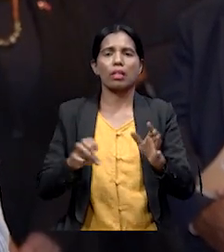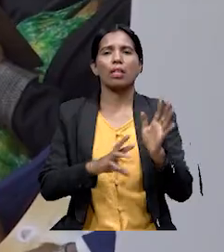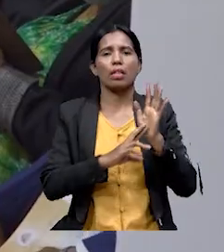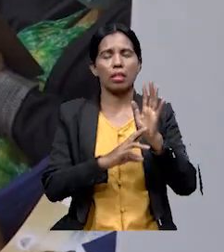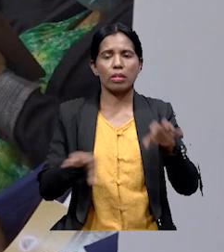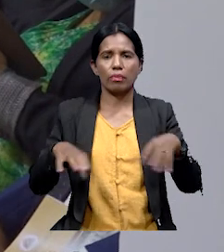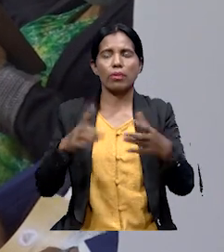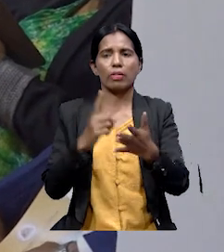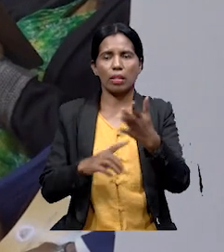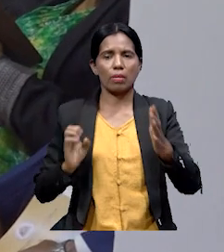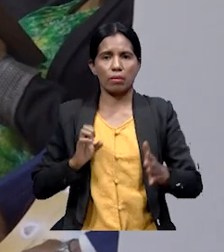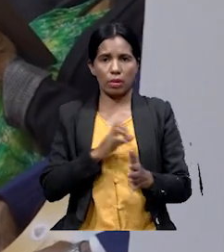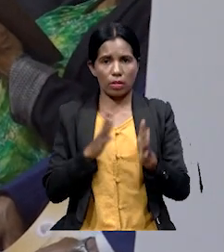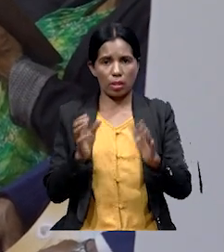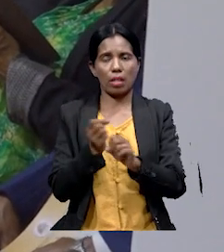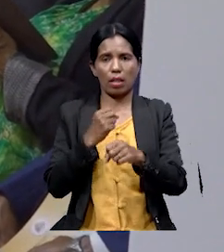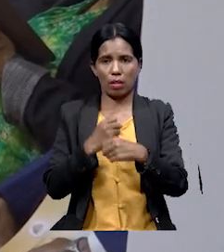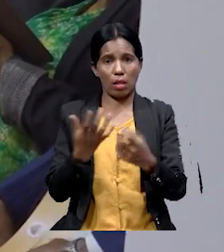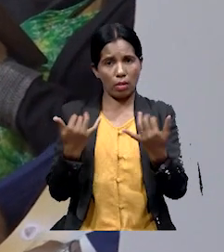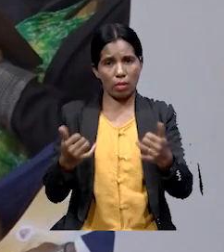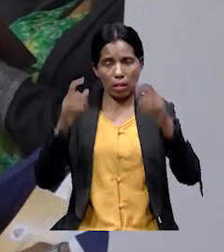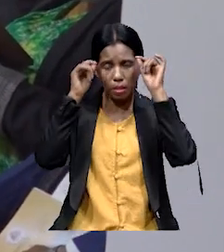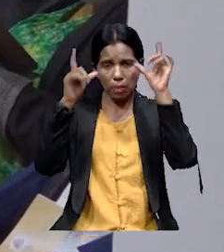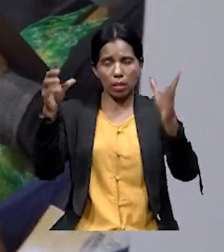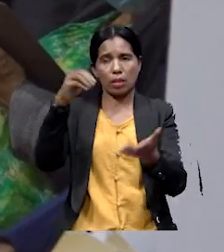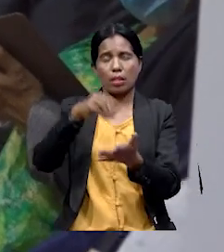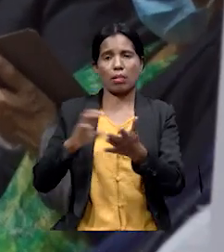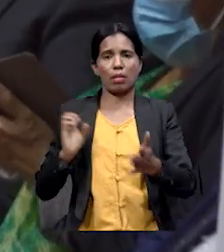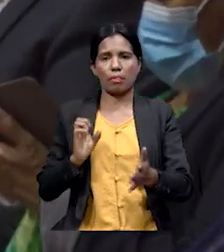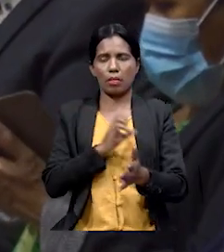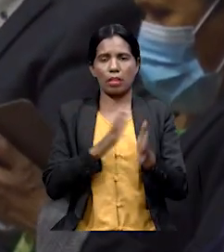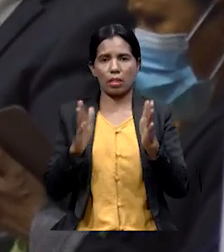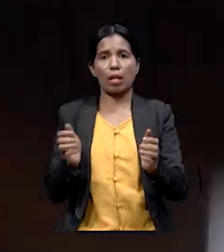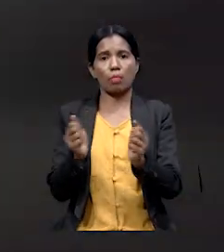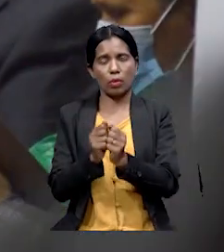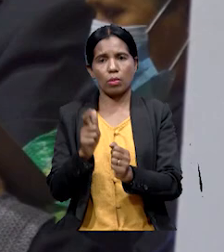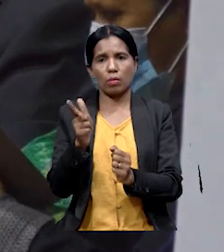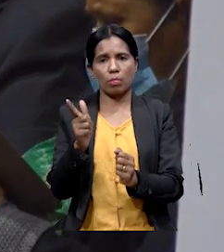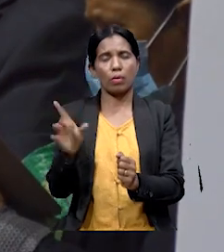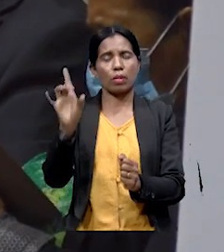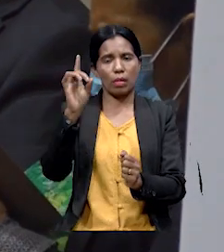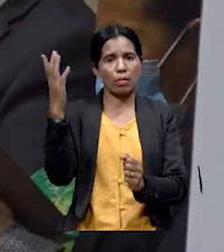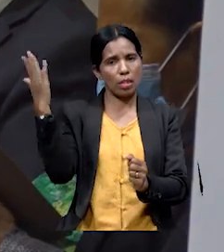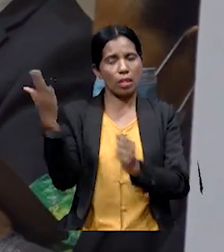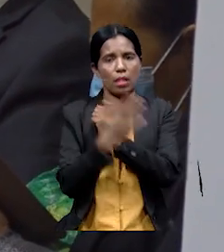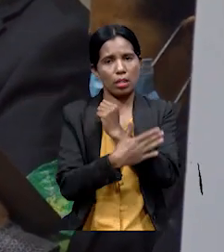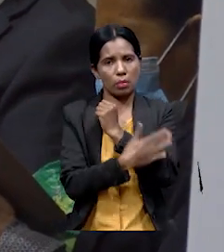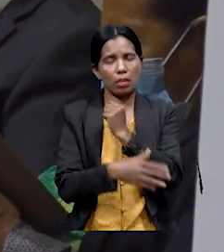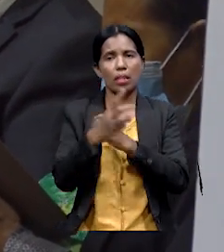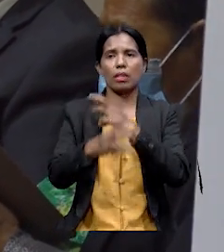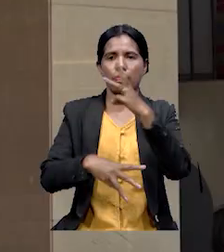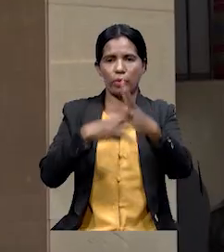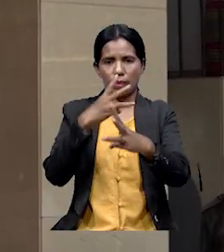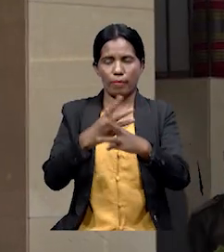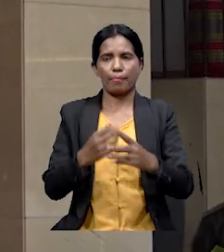halo. Daudau ne Timor Leste estabelece ona embaixada hamutuk ruanulu resinualu, e a nação Sira e a mundo. Além de